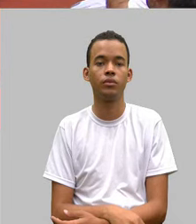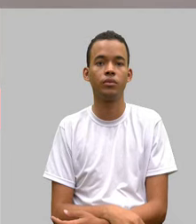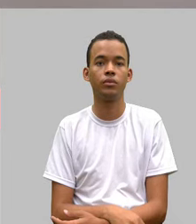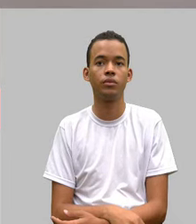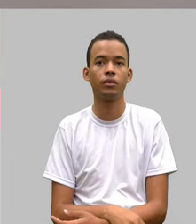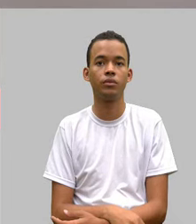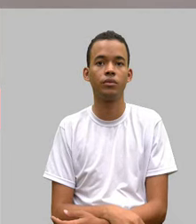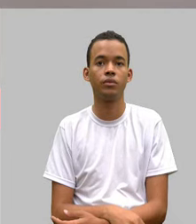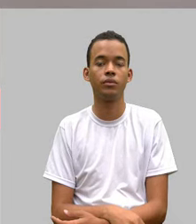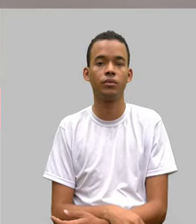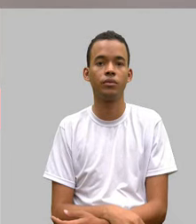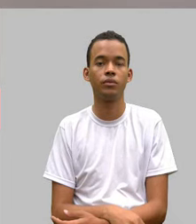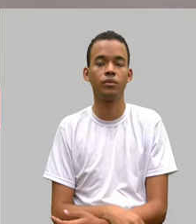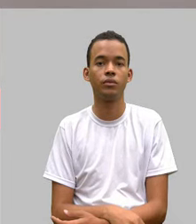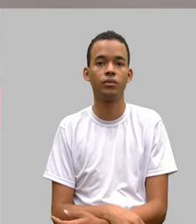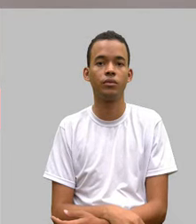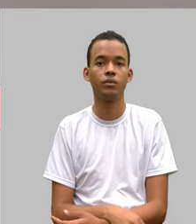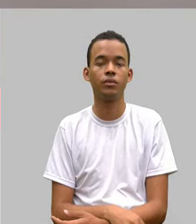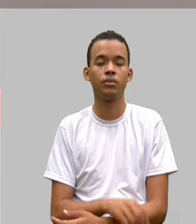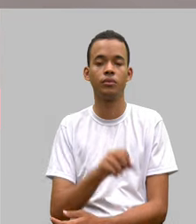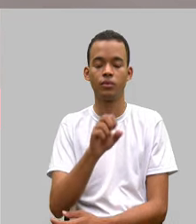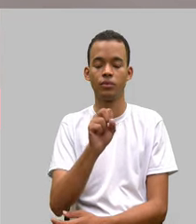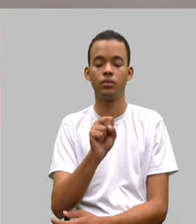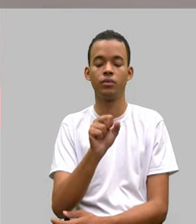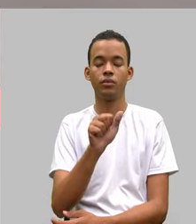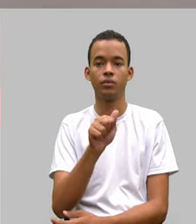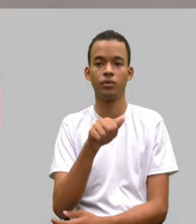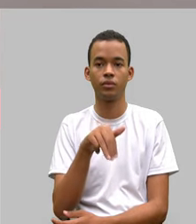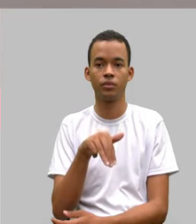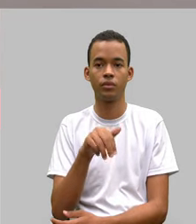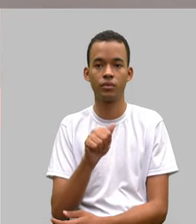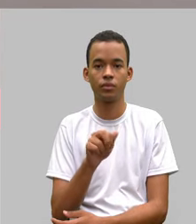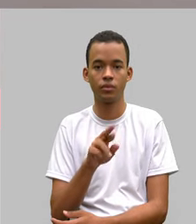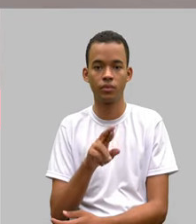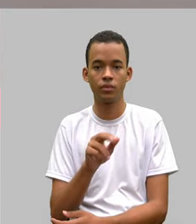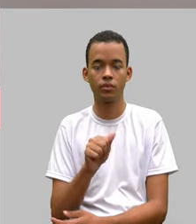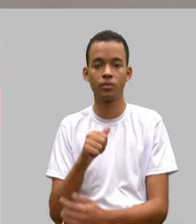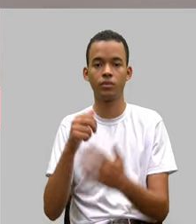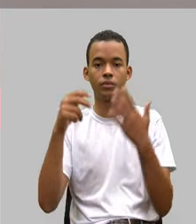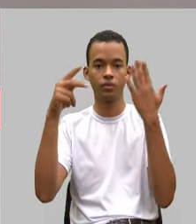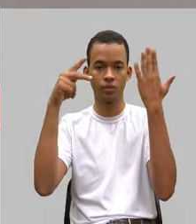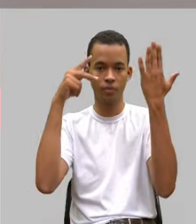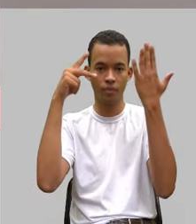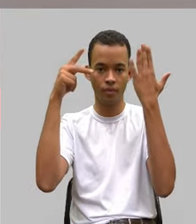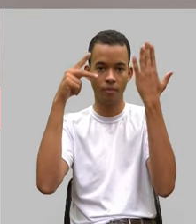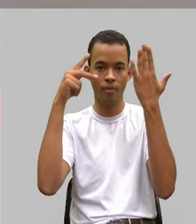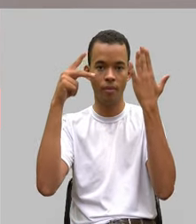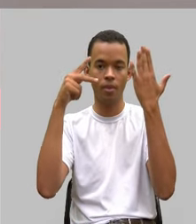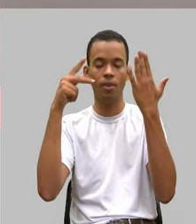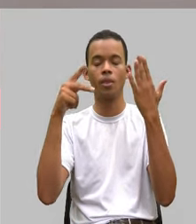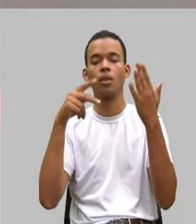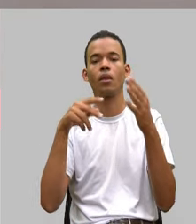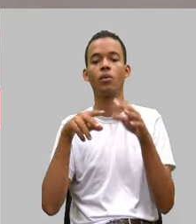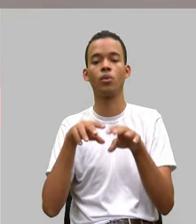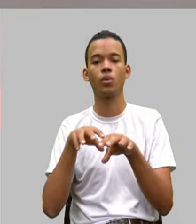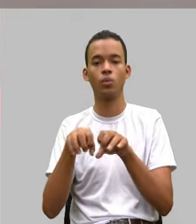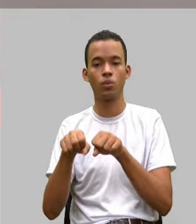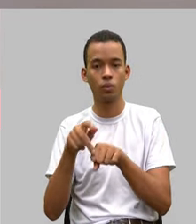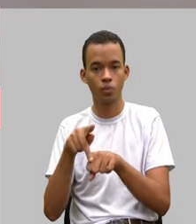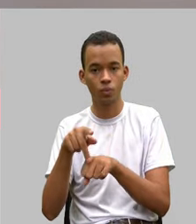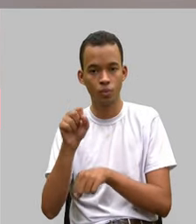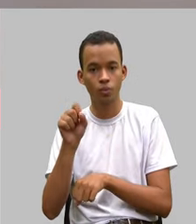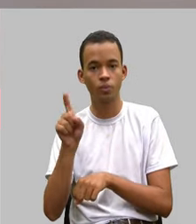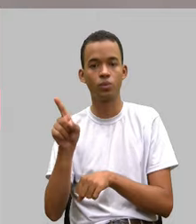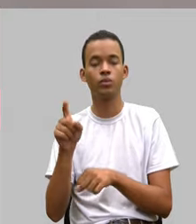Sara Bragança Bastos Guimarães psiquiatra pós-graduada pelo Albert Einstein médica de